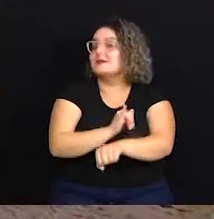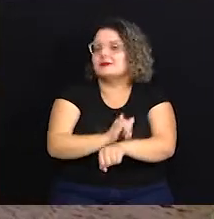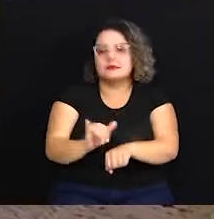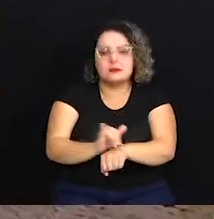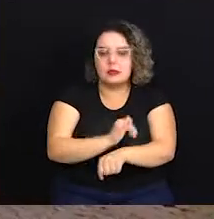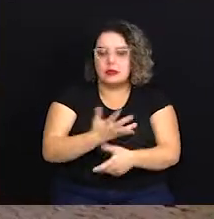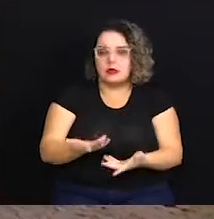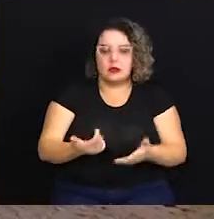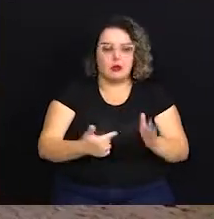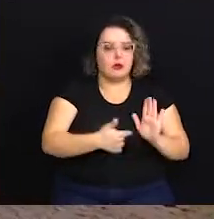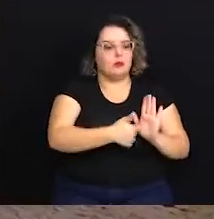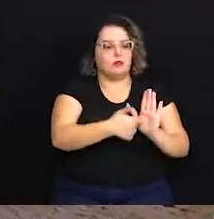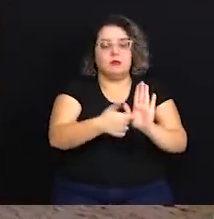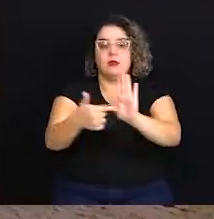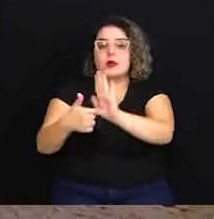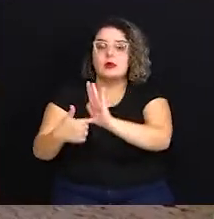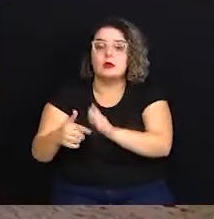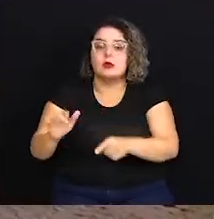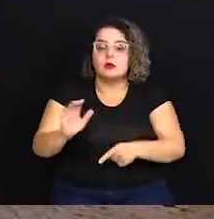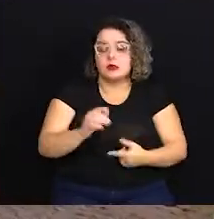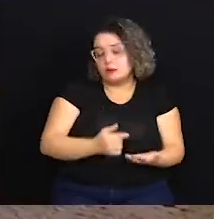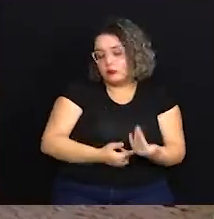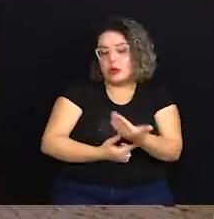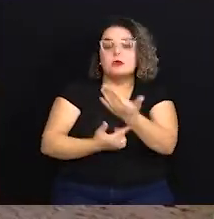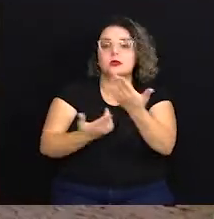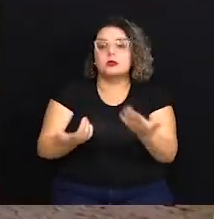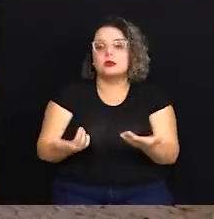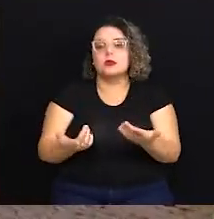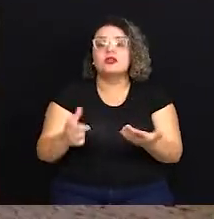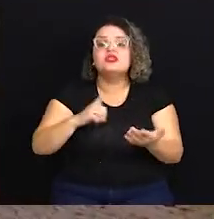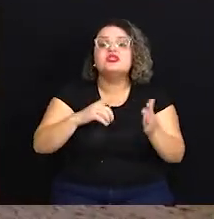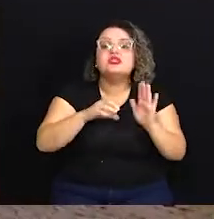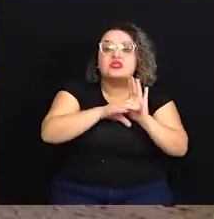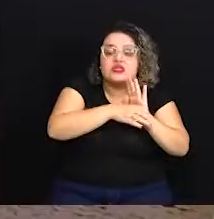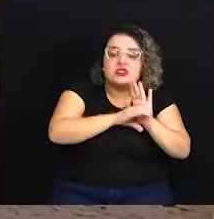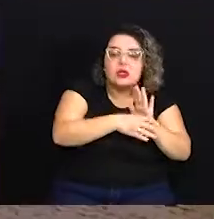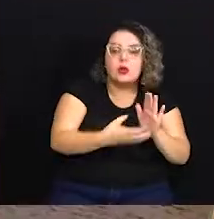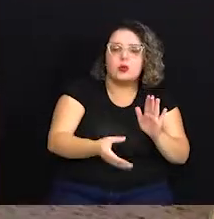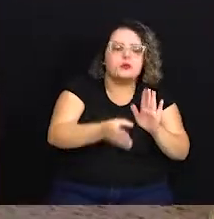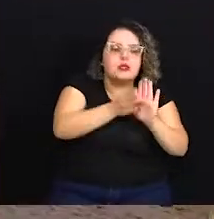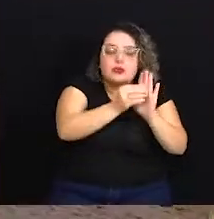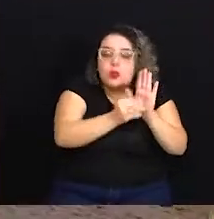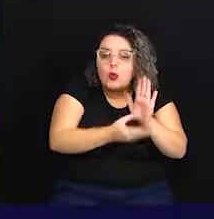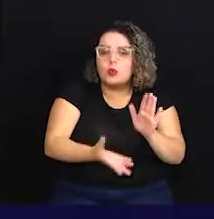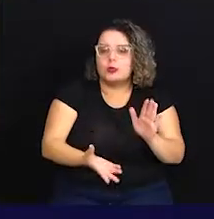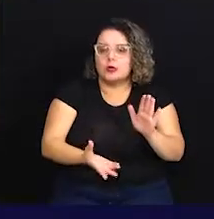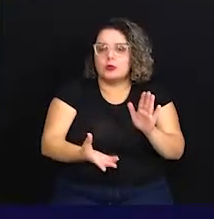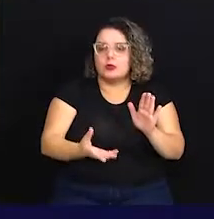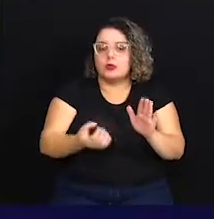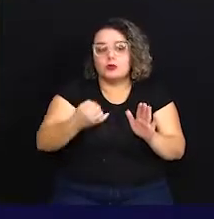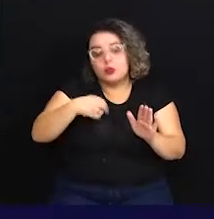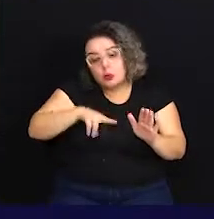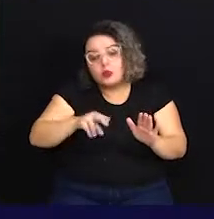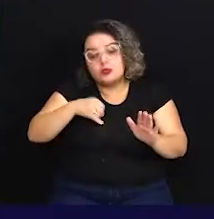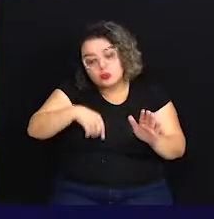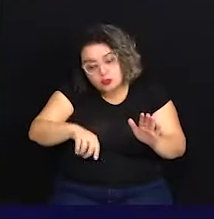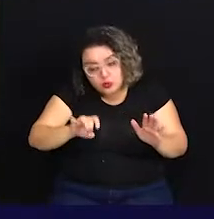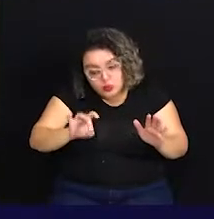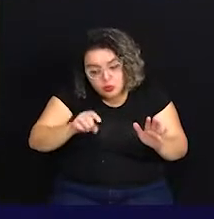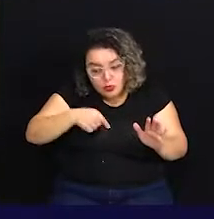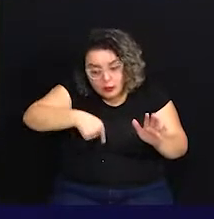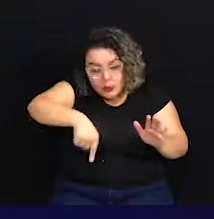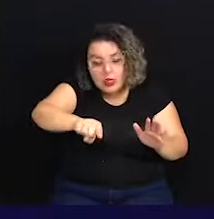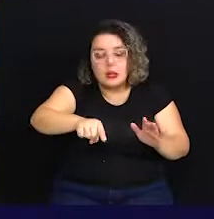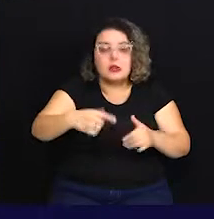exposição tecnológica. Ok, mas tinha conteúdo? Foi só para brincar? Então, assim, as exposições que eu costumo